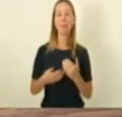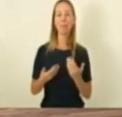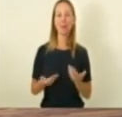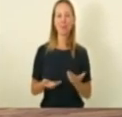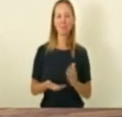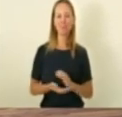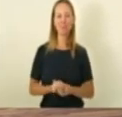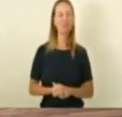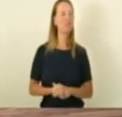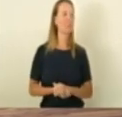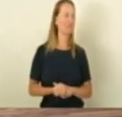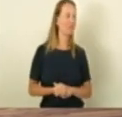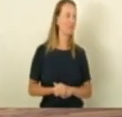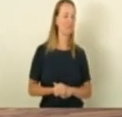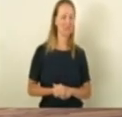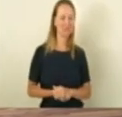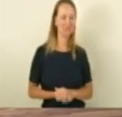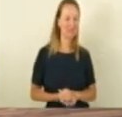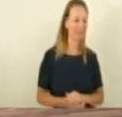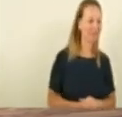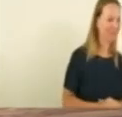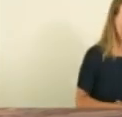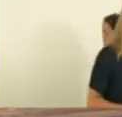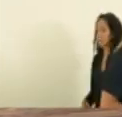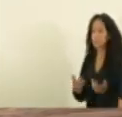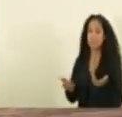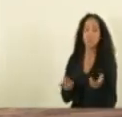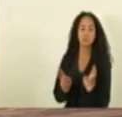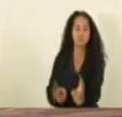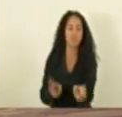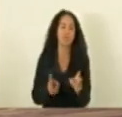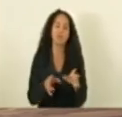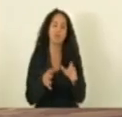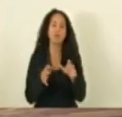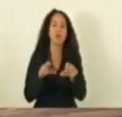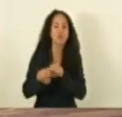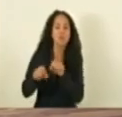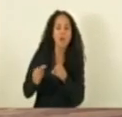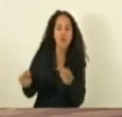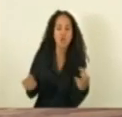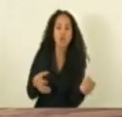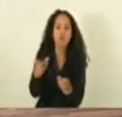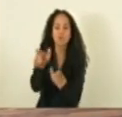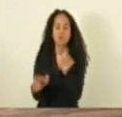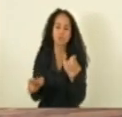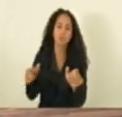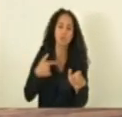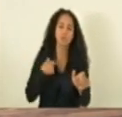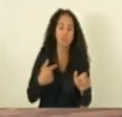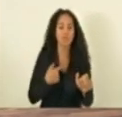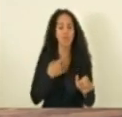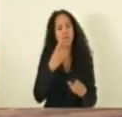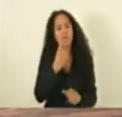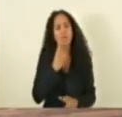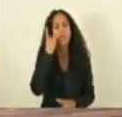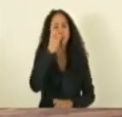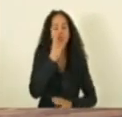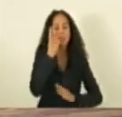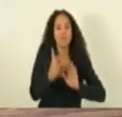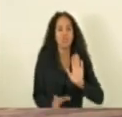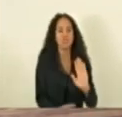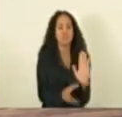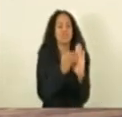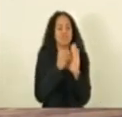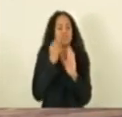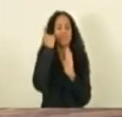o único recurso que a lira tem para formar novos talentos é com recurso das emendas parlamentares do deputado Freitas, com recurso de emendas